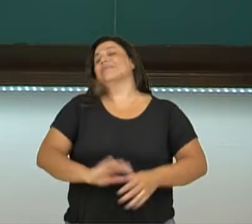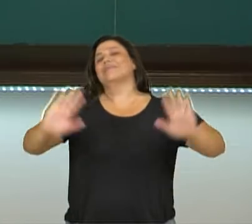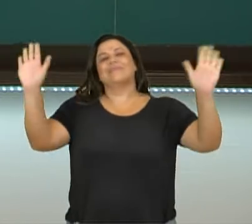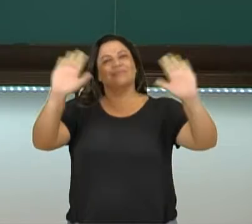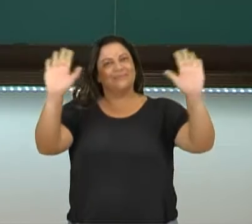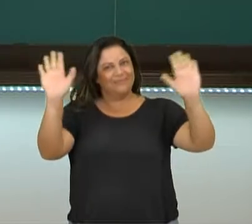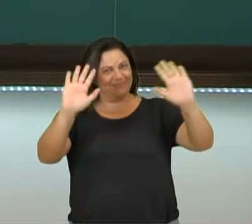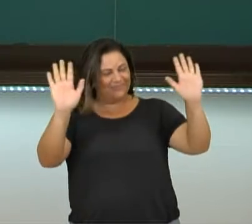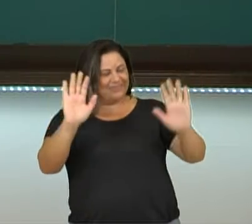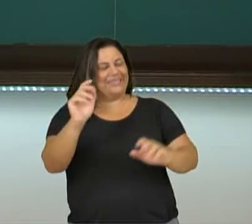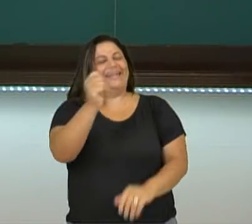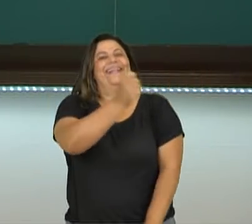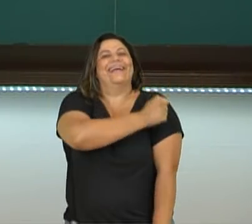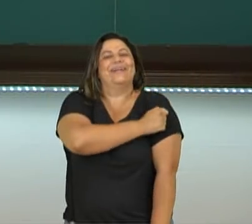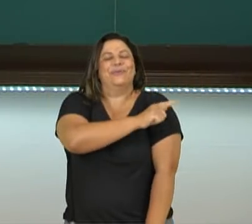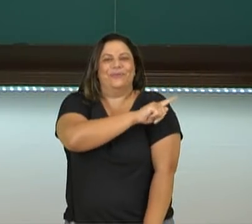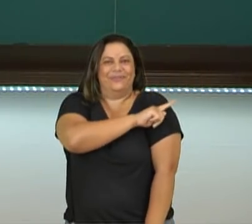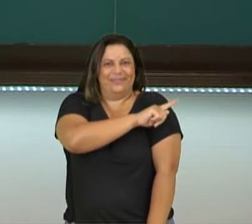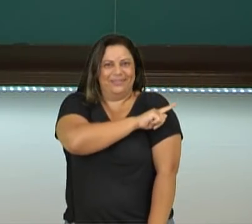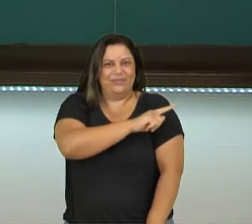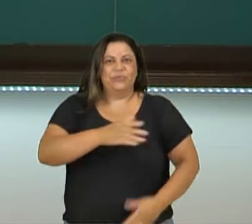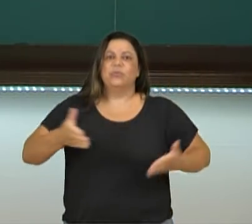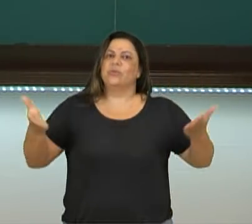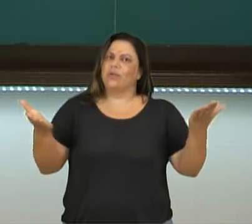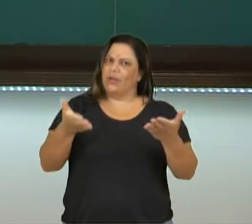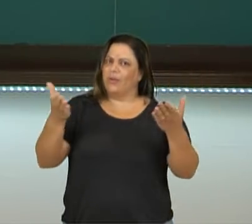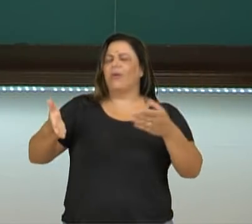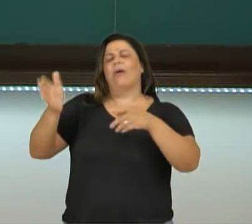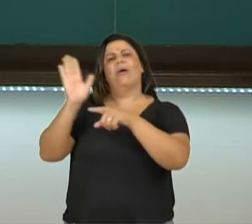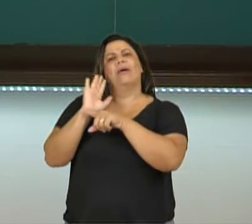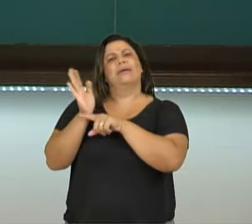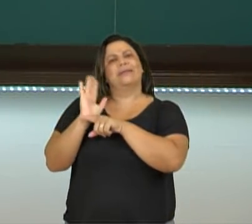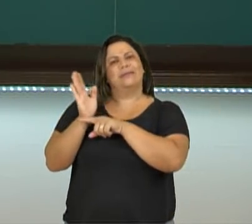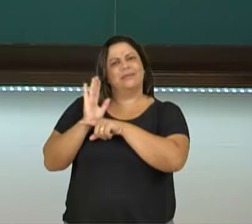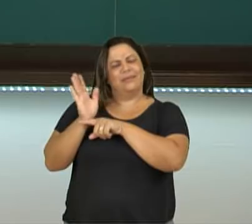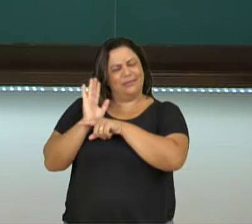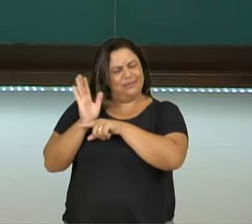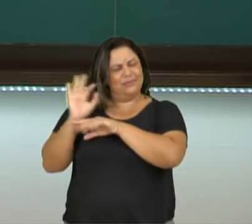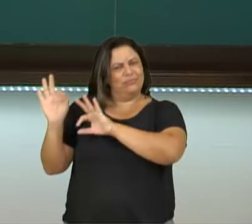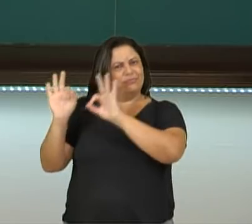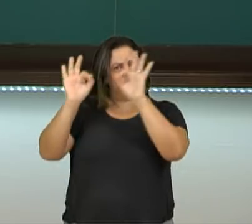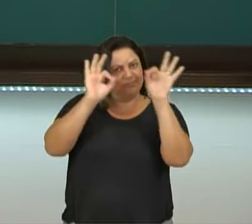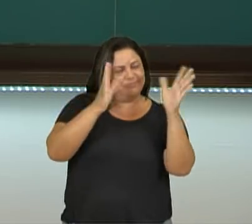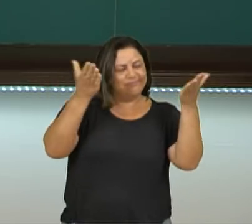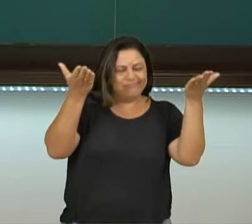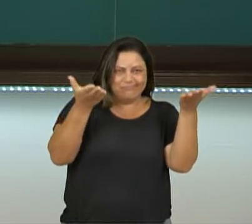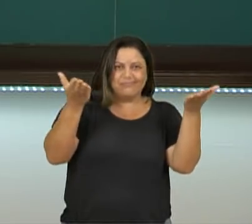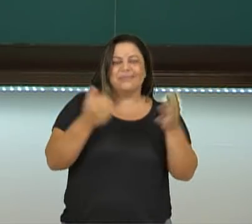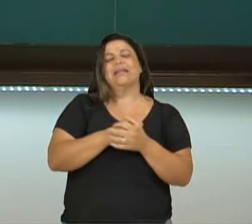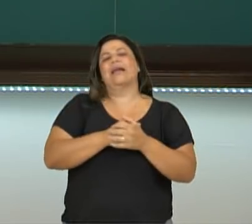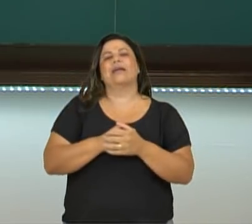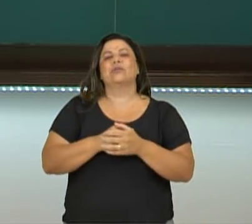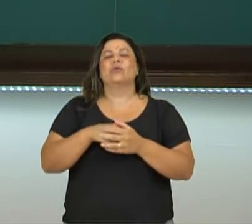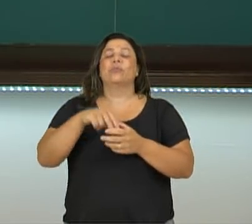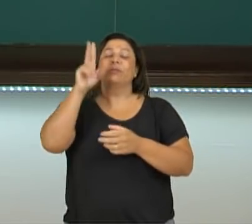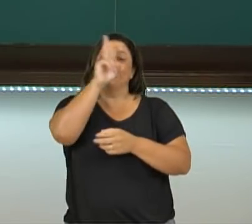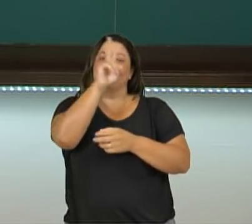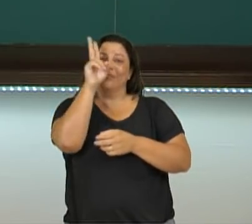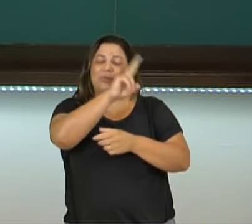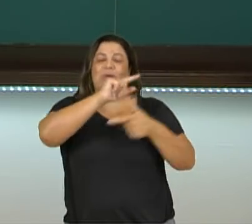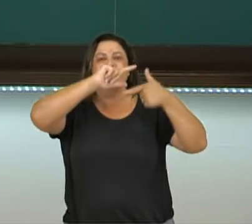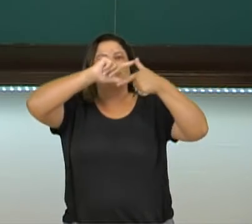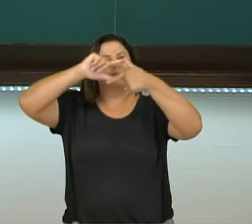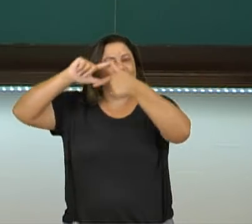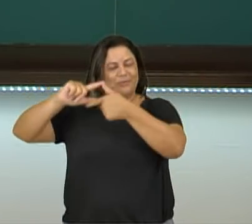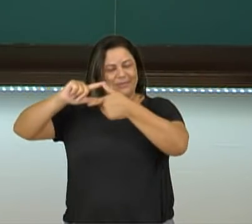Olá, estudantes do 7º ano. Neste vídeo vamos falar sobre histórias em quadrinhos, tirinhas e charges enquanto